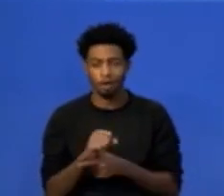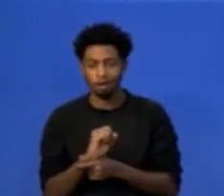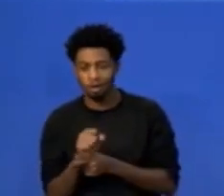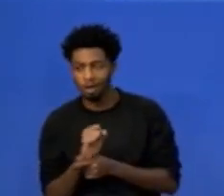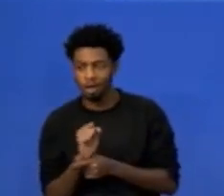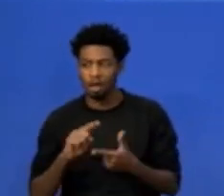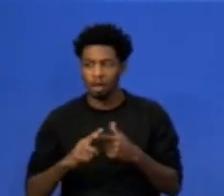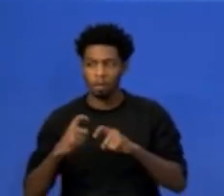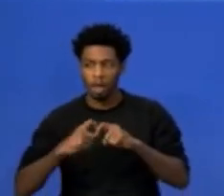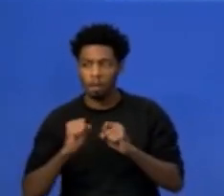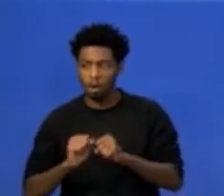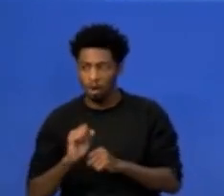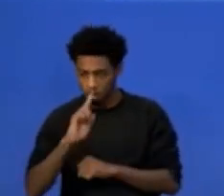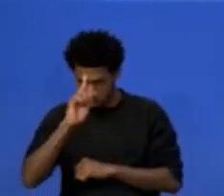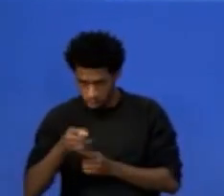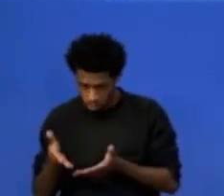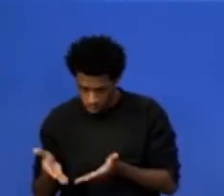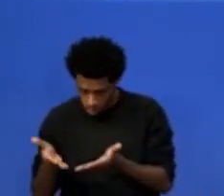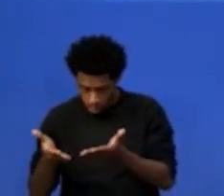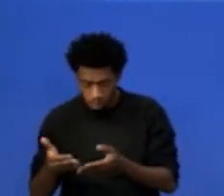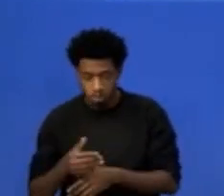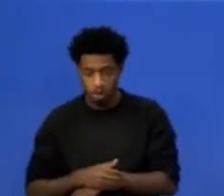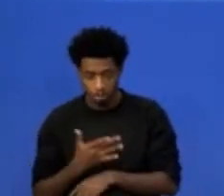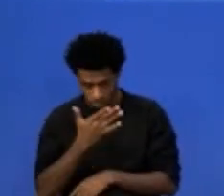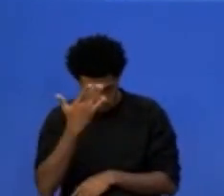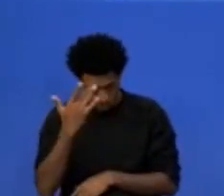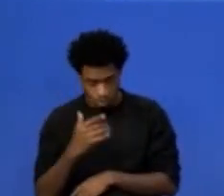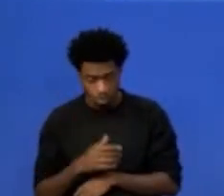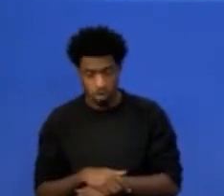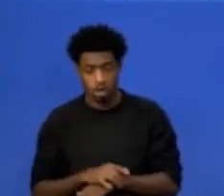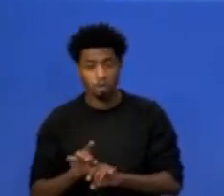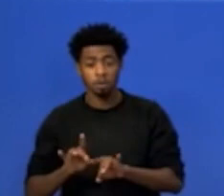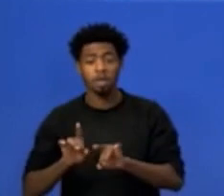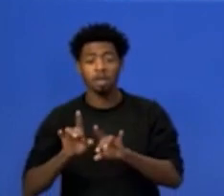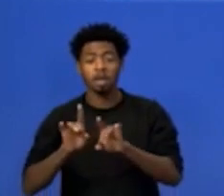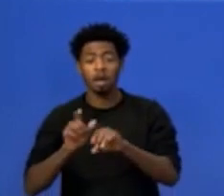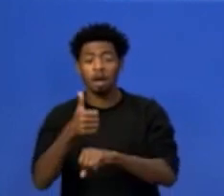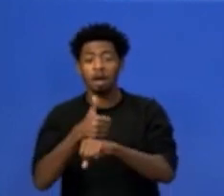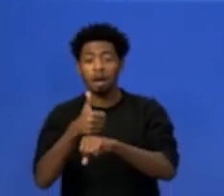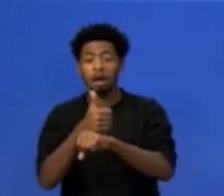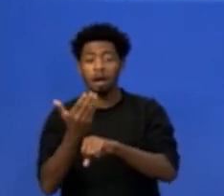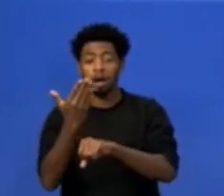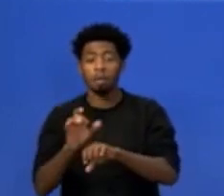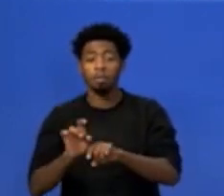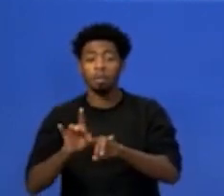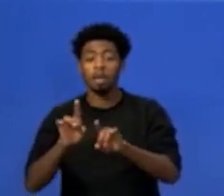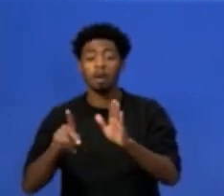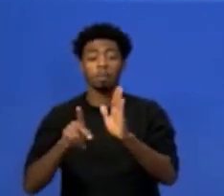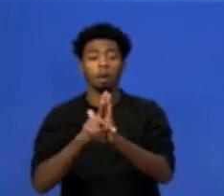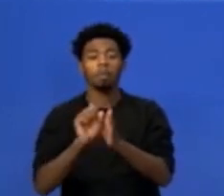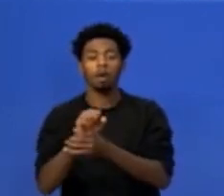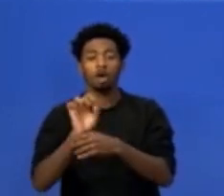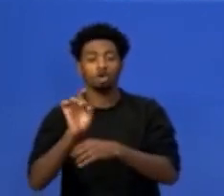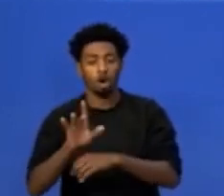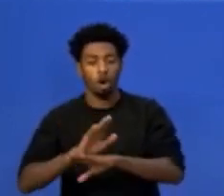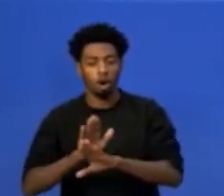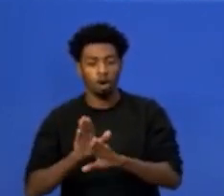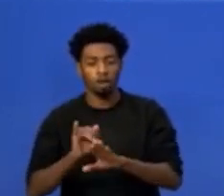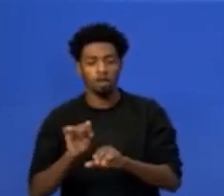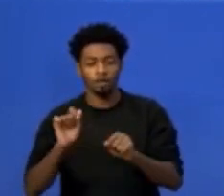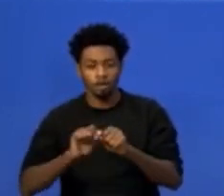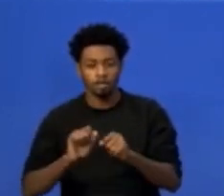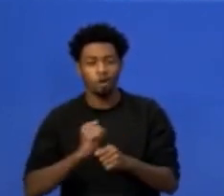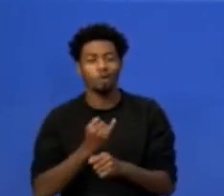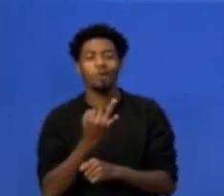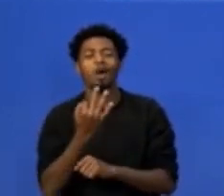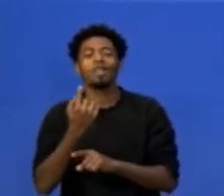encaminhar o paciente para um especialista E todas essas sessões que forem